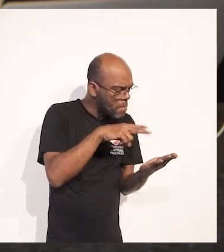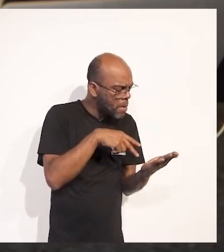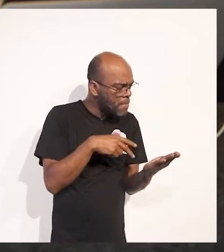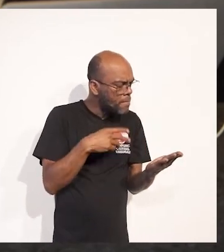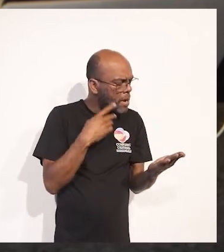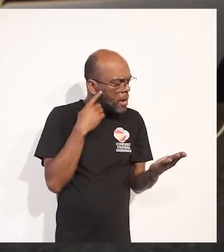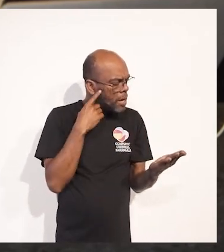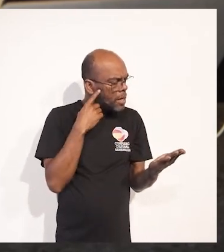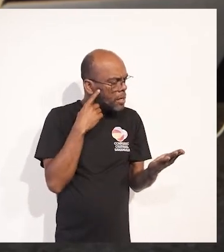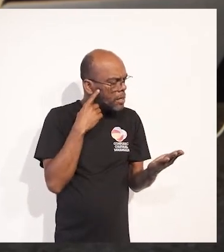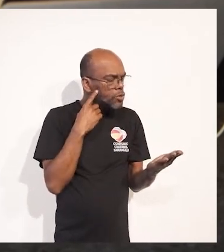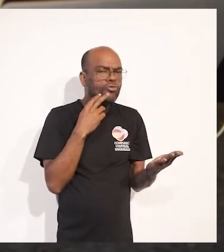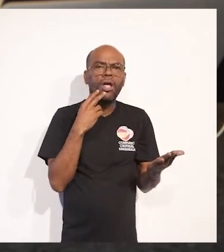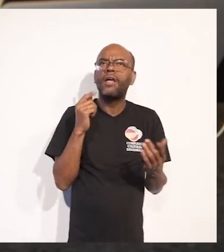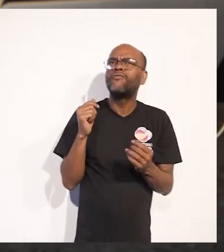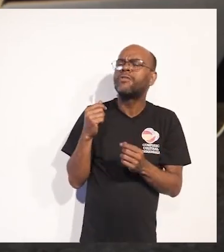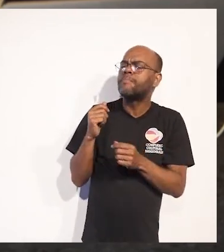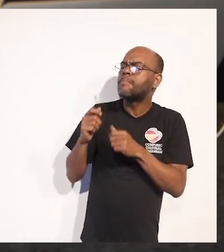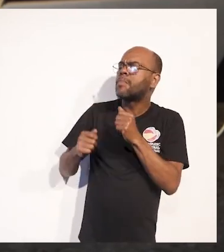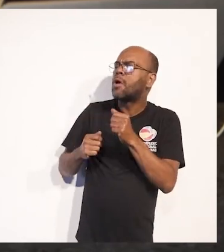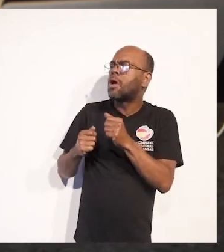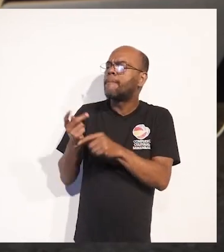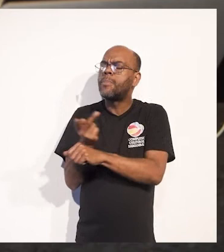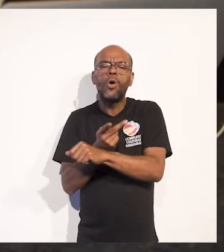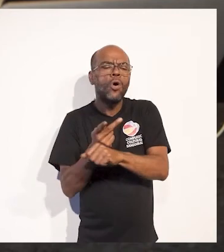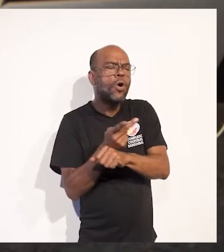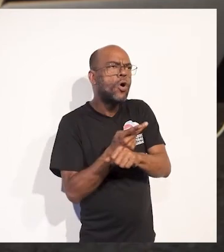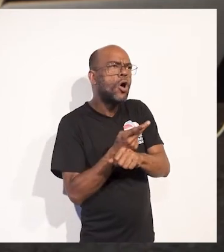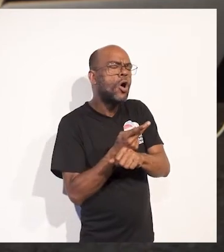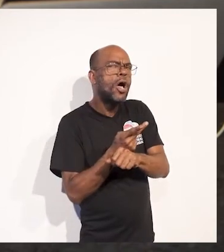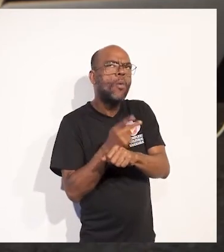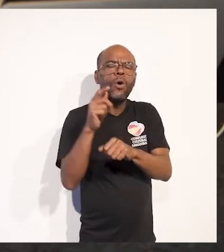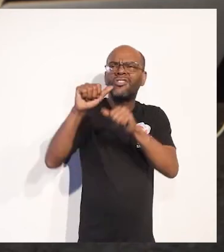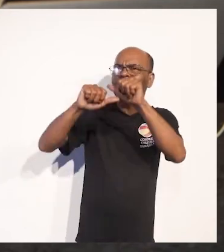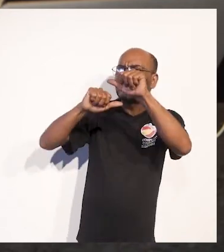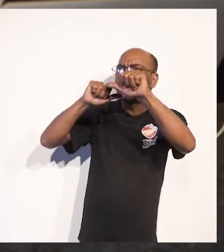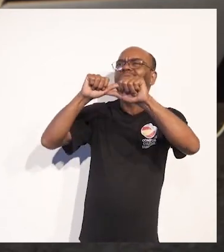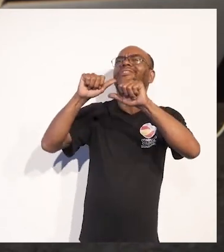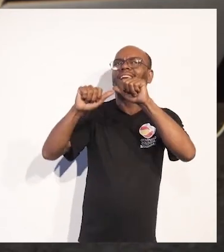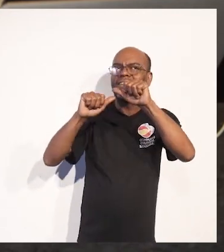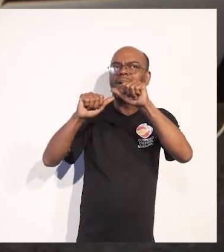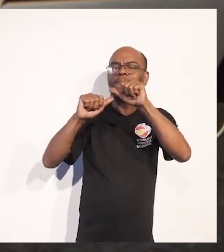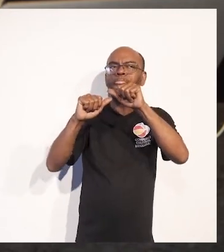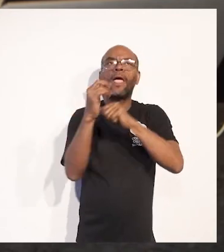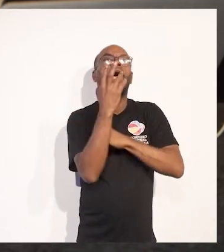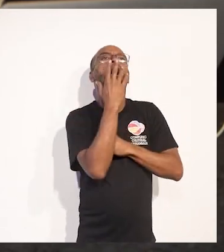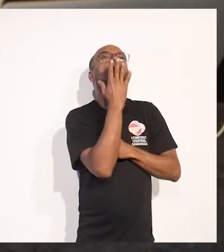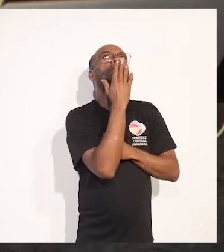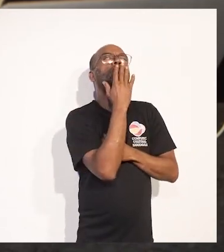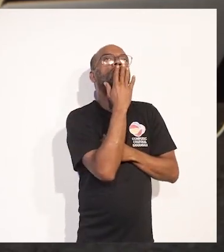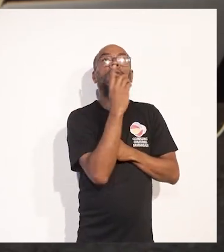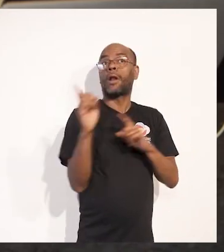de uma gelatina ou de um filtro de cor que efetivamente modificava as cores, que